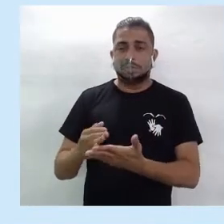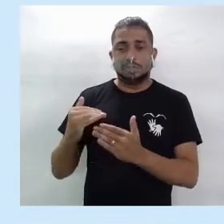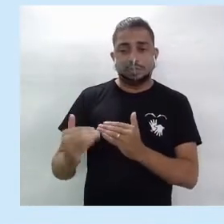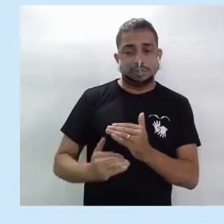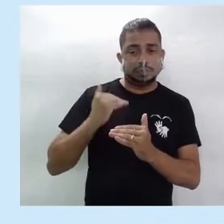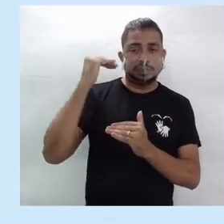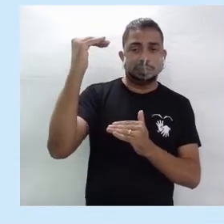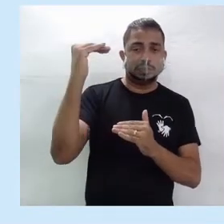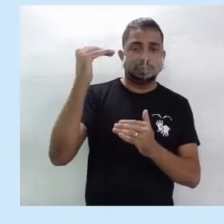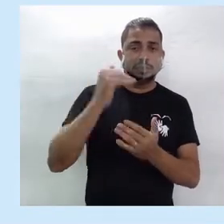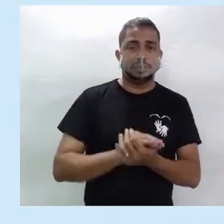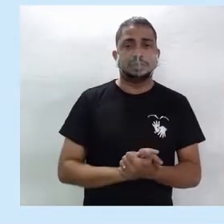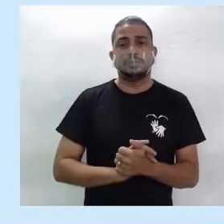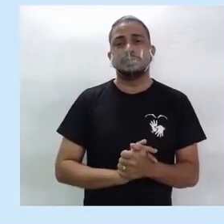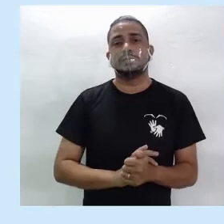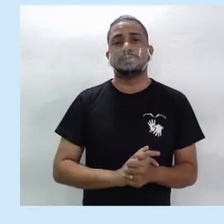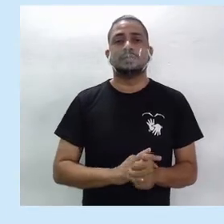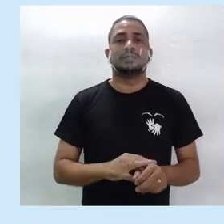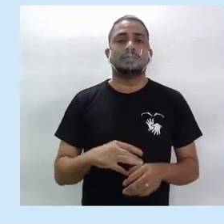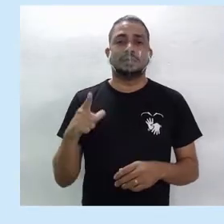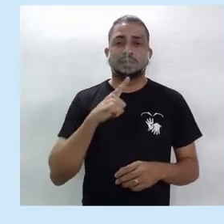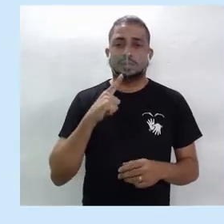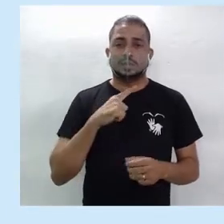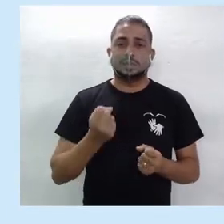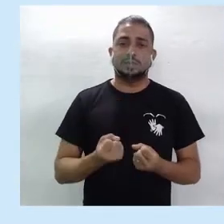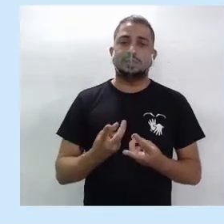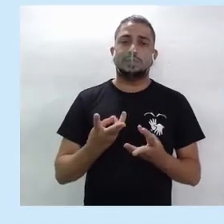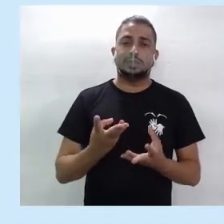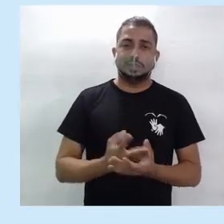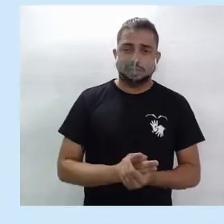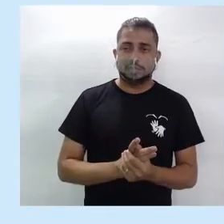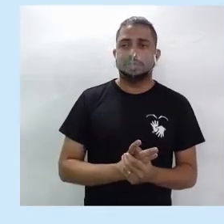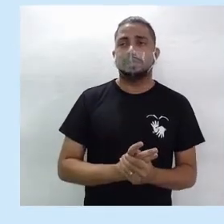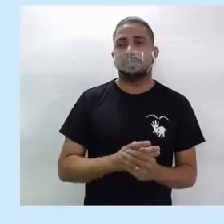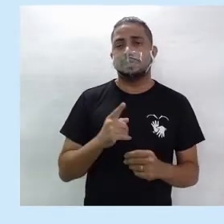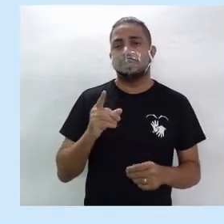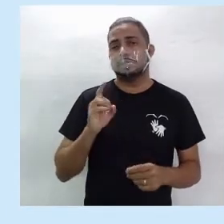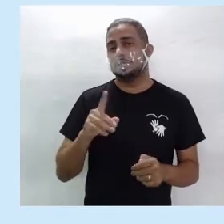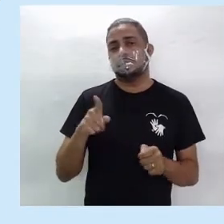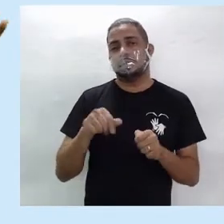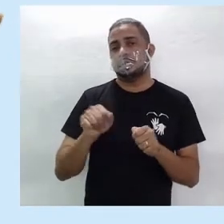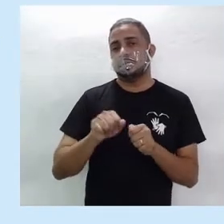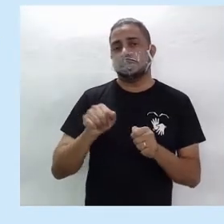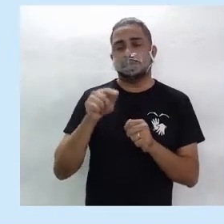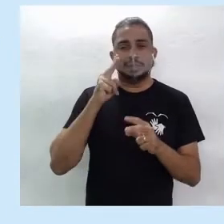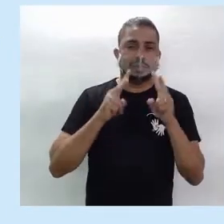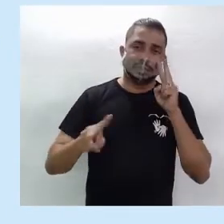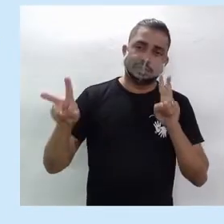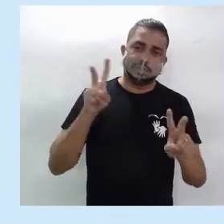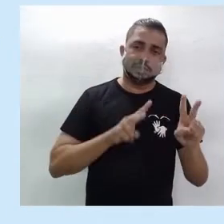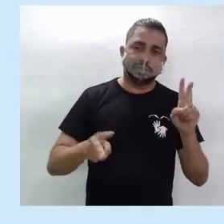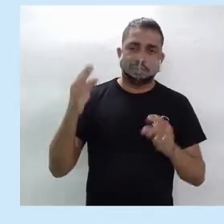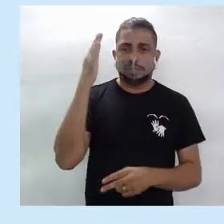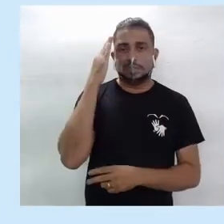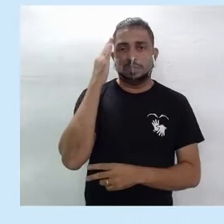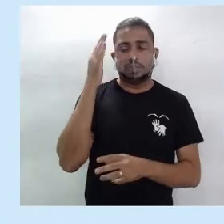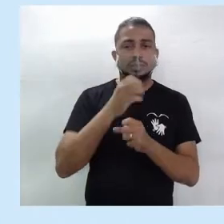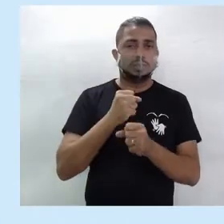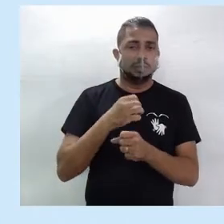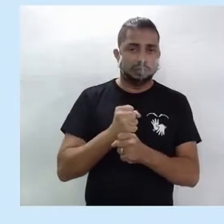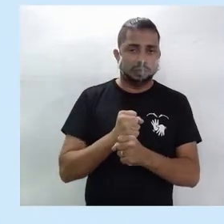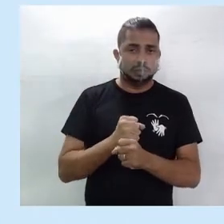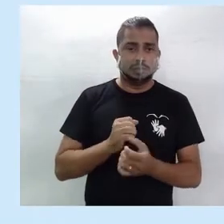superior, né? Ao redor do mapa inteiro tem a quantidade de graus e é só você fazer a visualização para entender o cálculo,